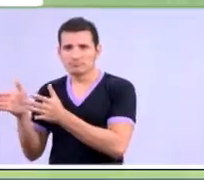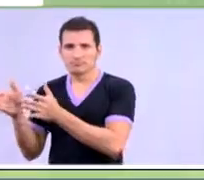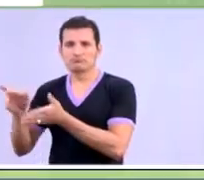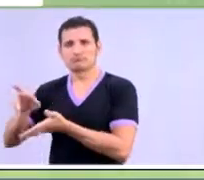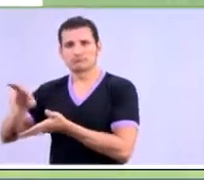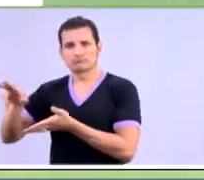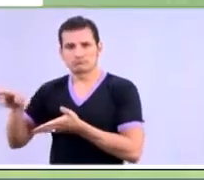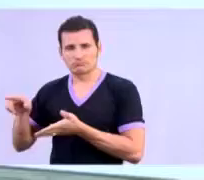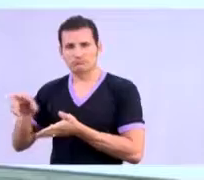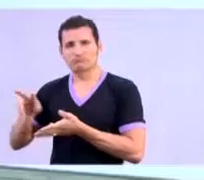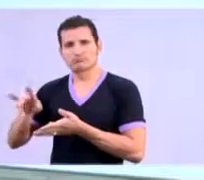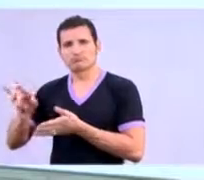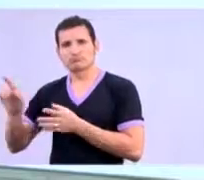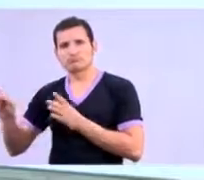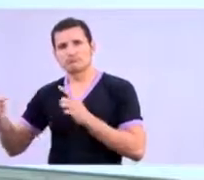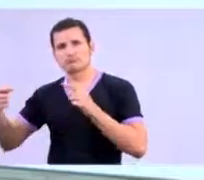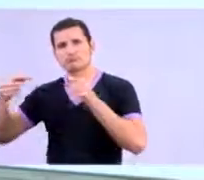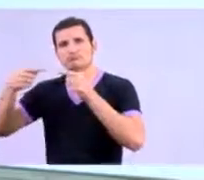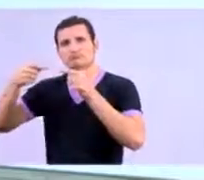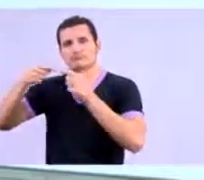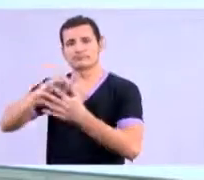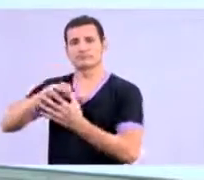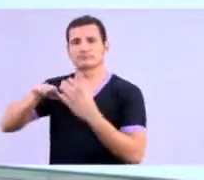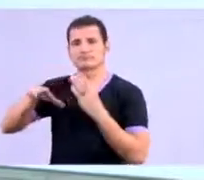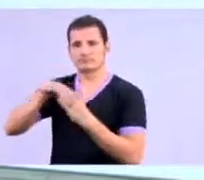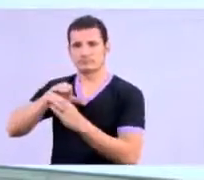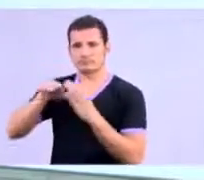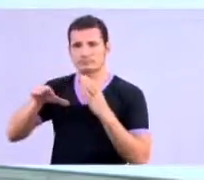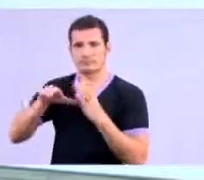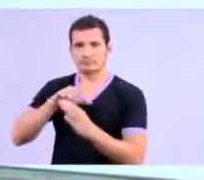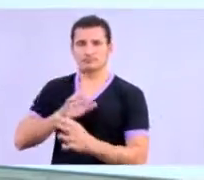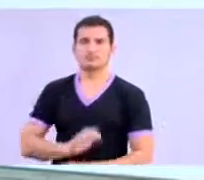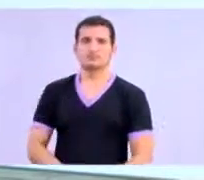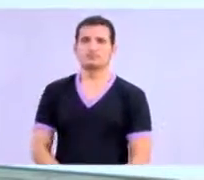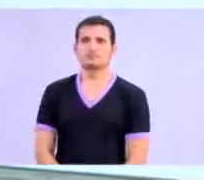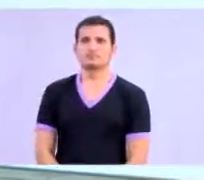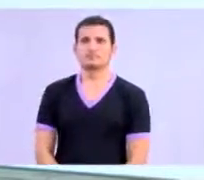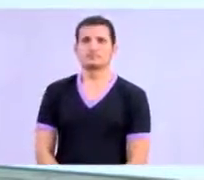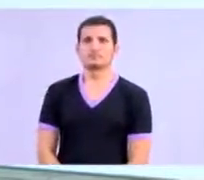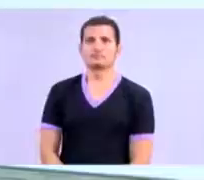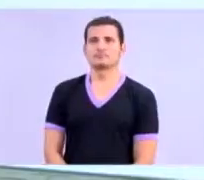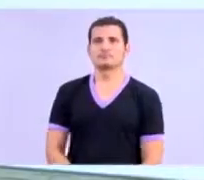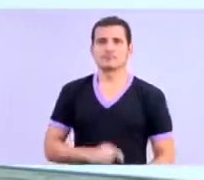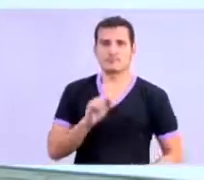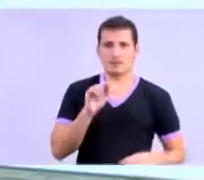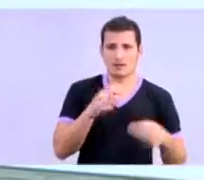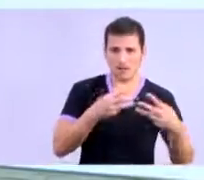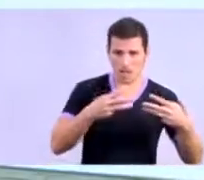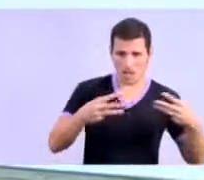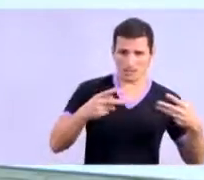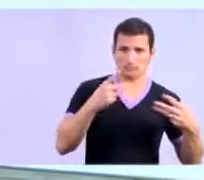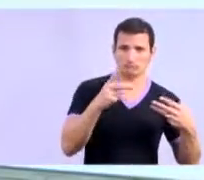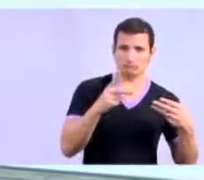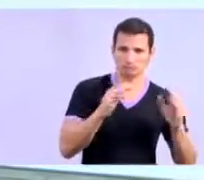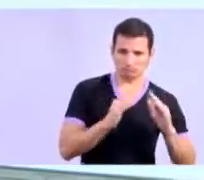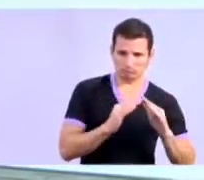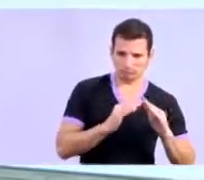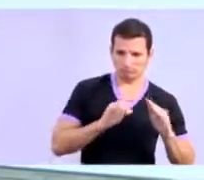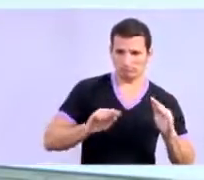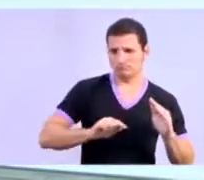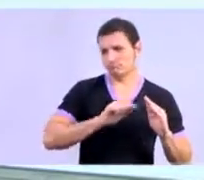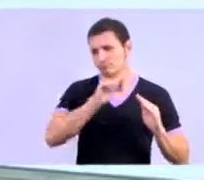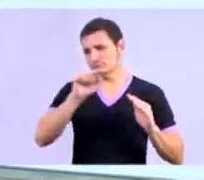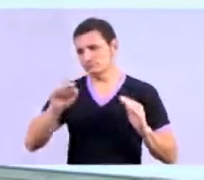poder estabelecer comunicações aí, por exemplo, no exemplo que o professor falou, sai da rede da sua casa e vai para a rede do